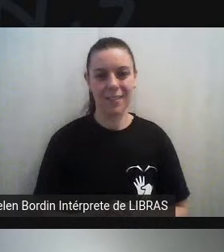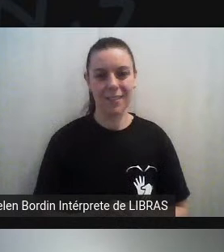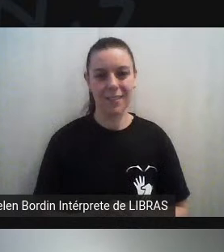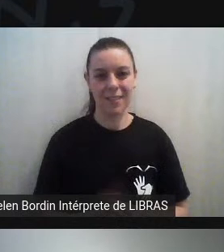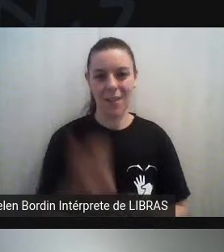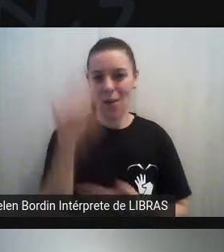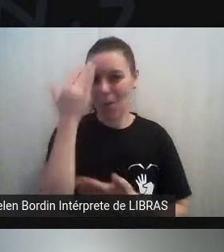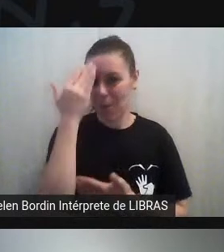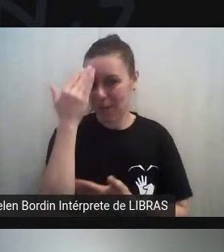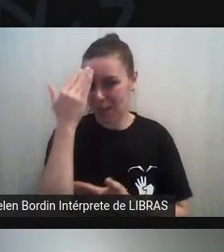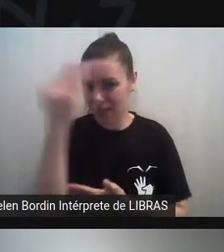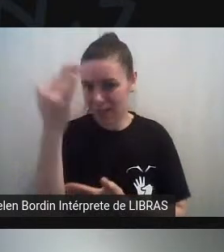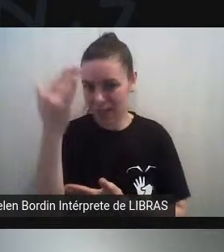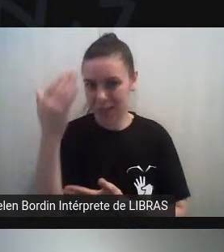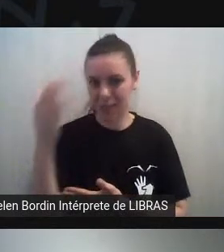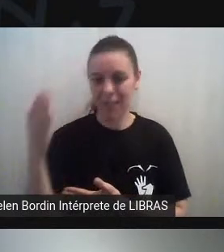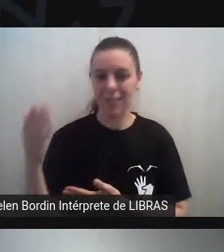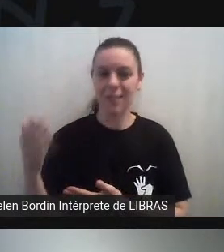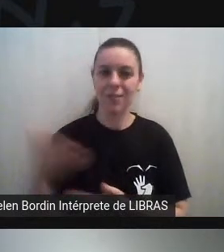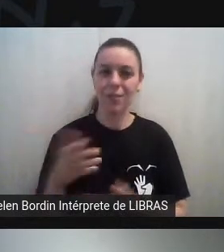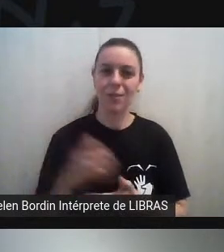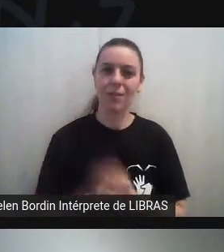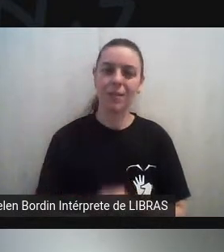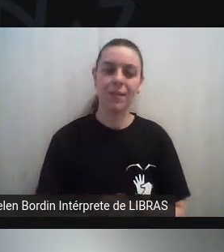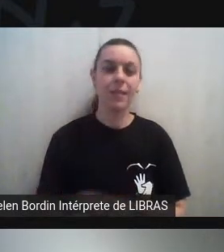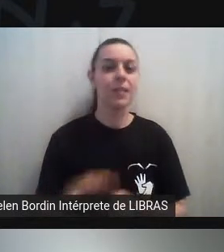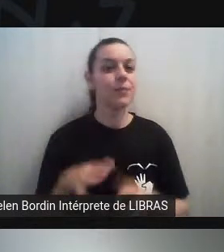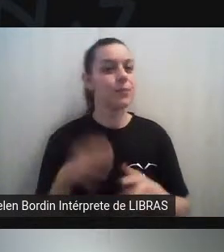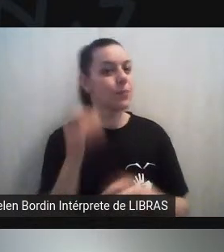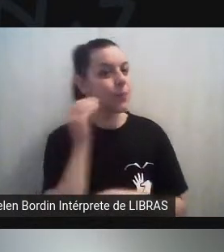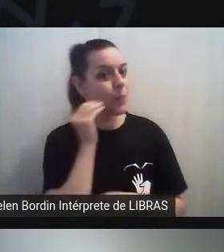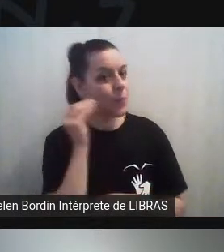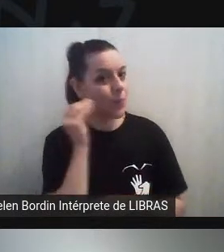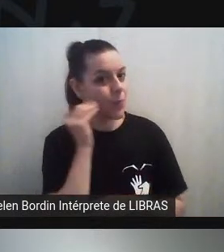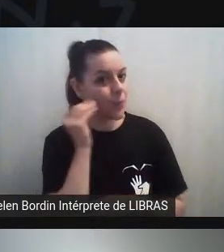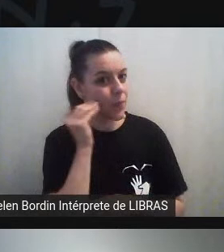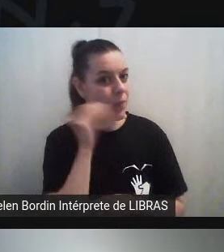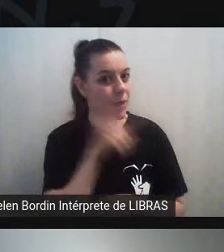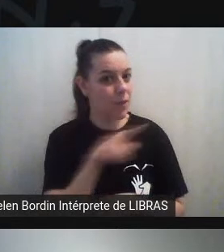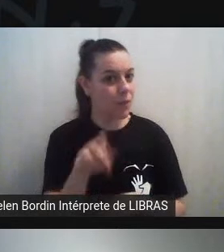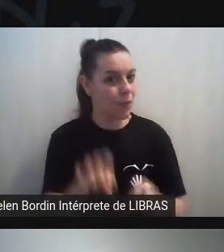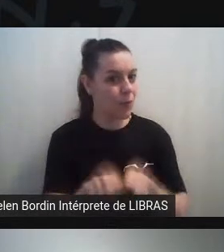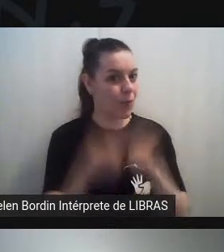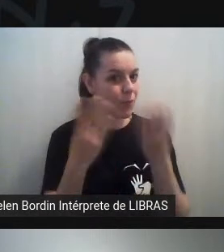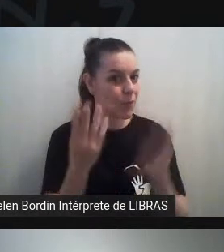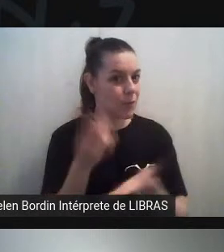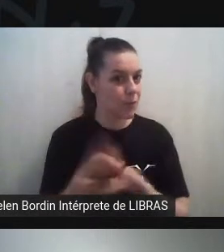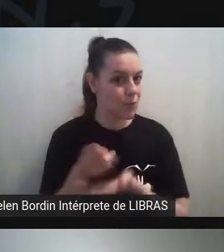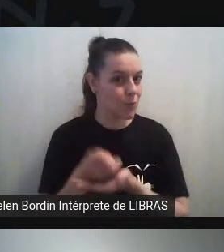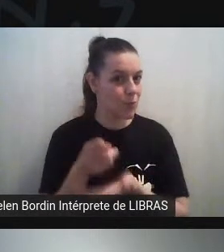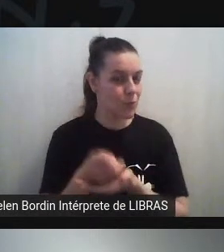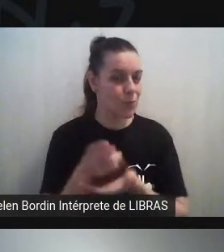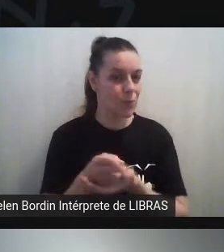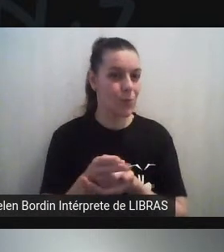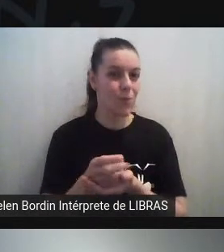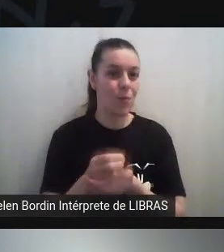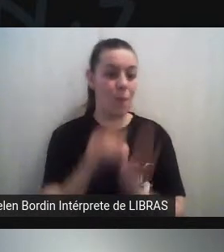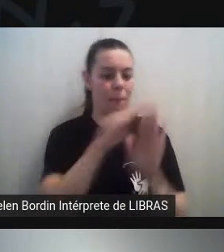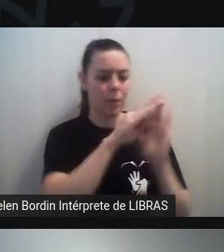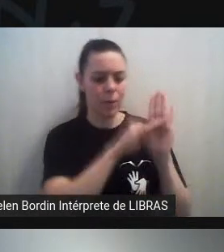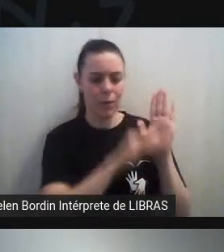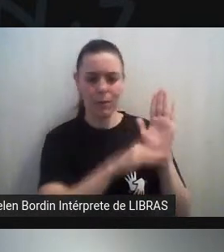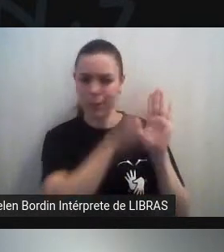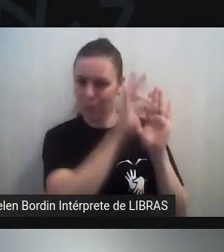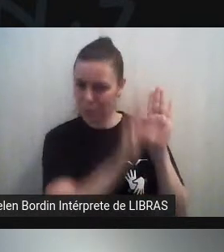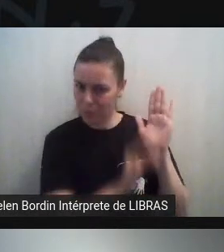Obrigada por todas aí. Um grande beijo para vocês. E o evento continua, gente. A programação da UMIF tem bastante coisa. A gente vai